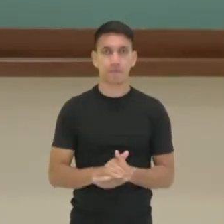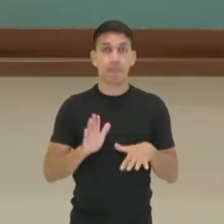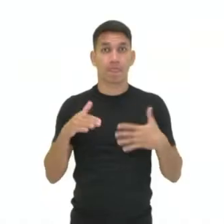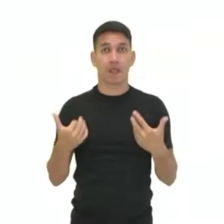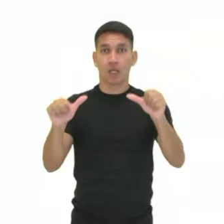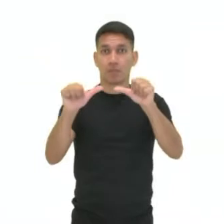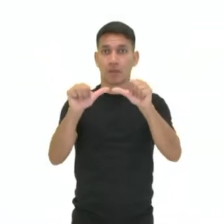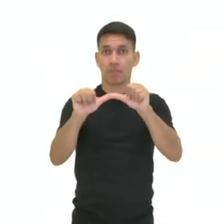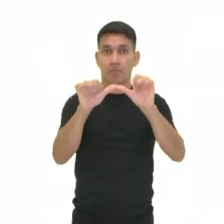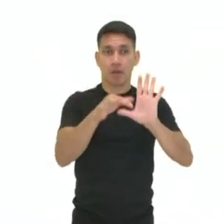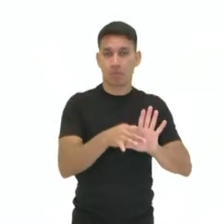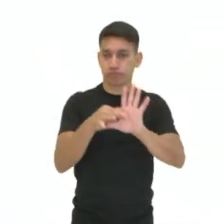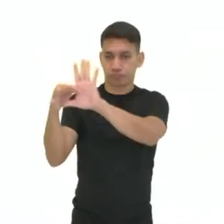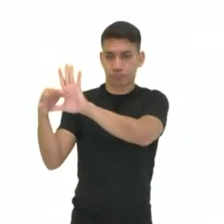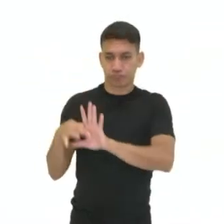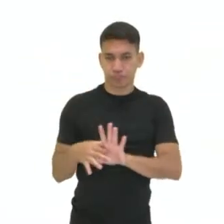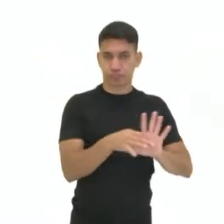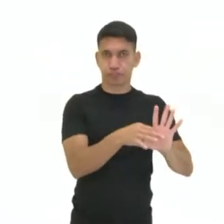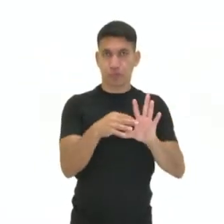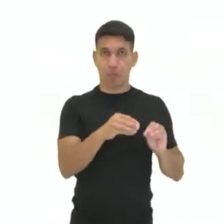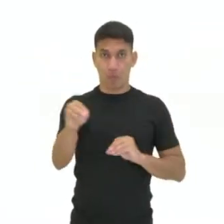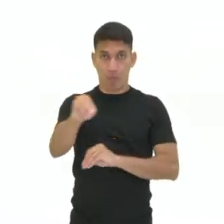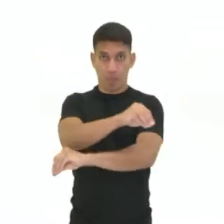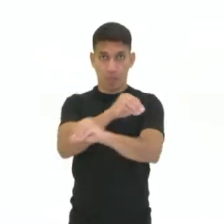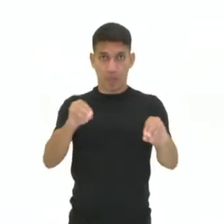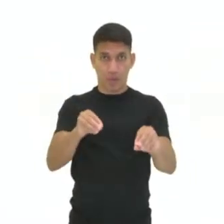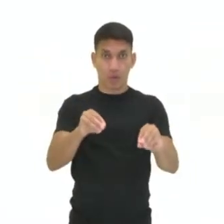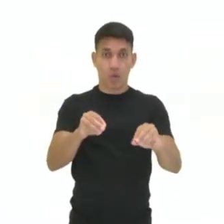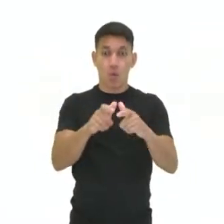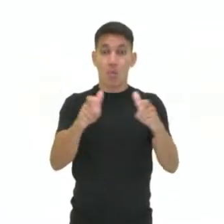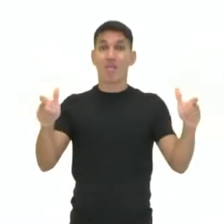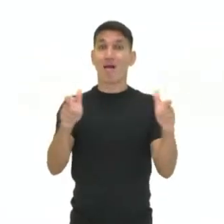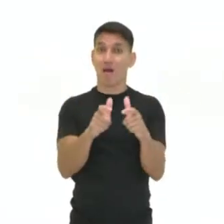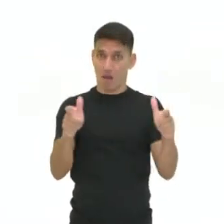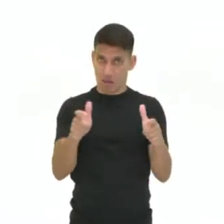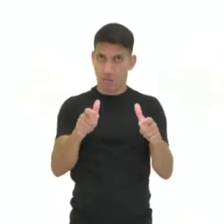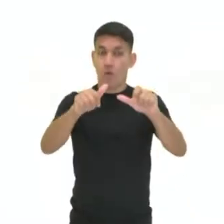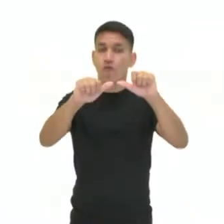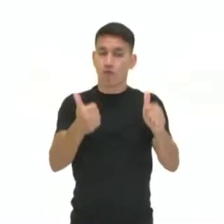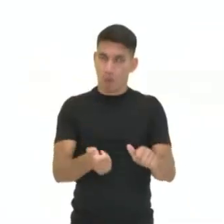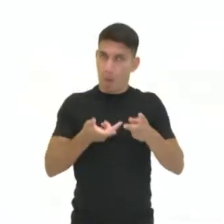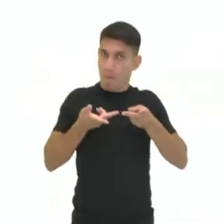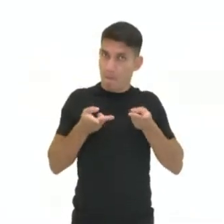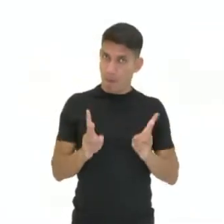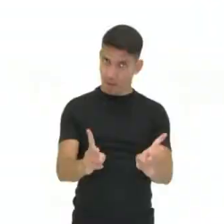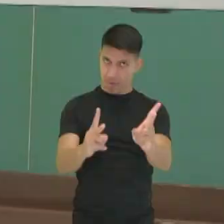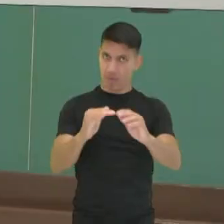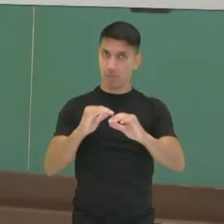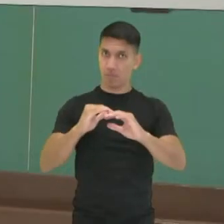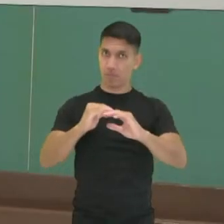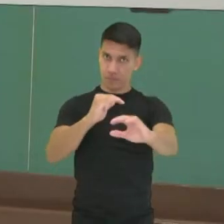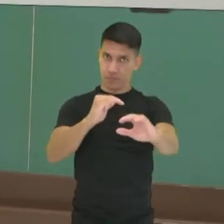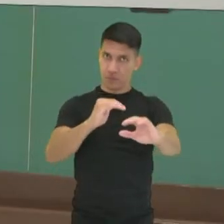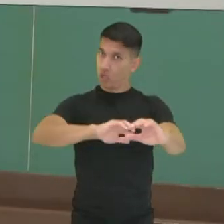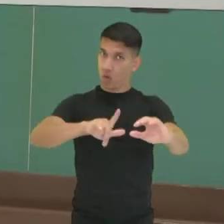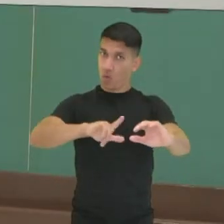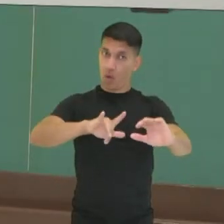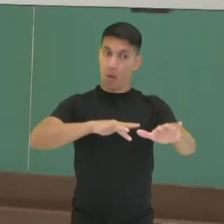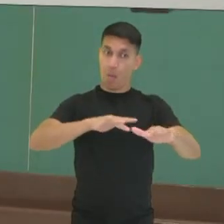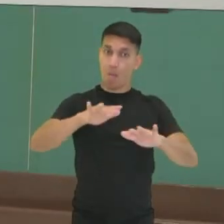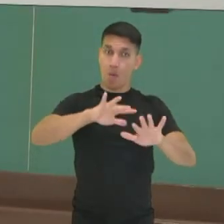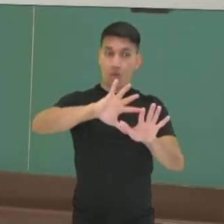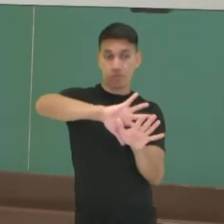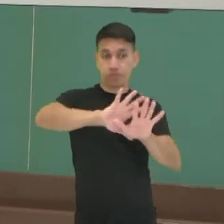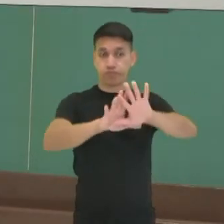o tamanho e o formato da figura são mantidos. Ela não se move, é a mesma estrela. Não dobra,